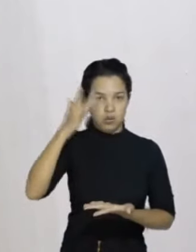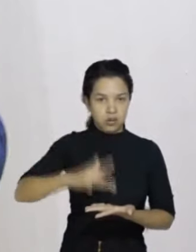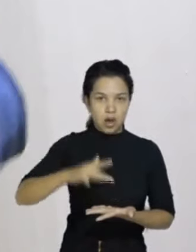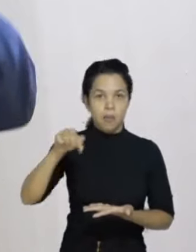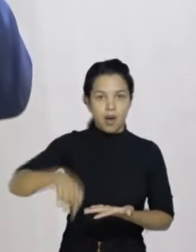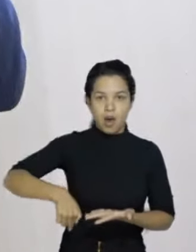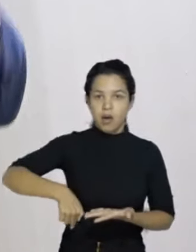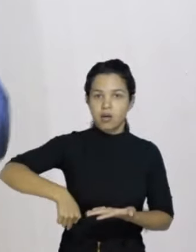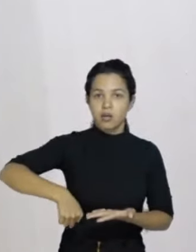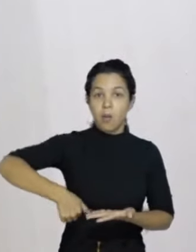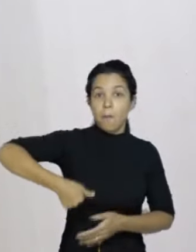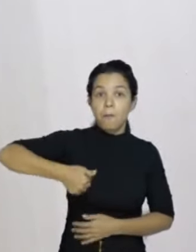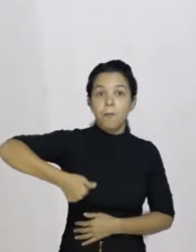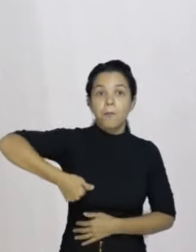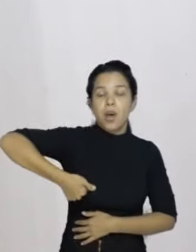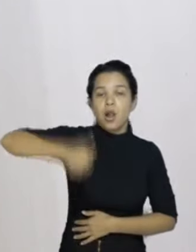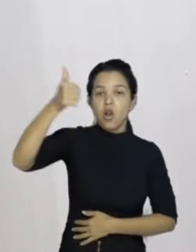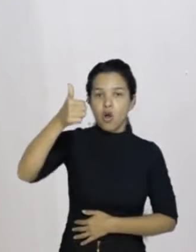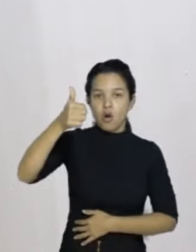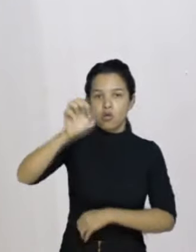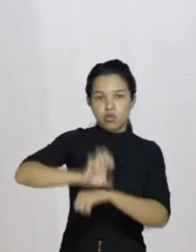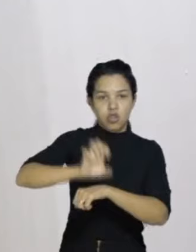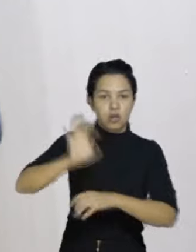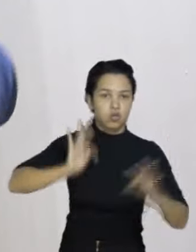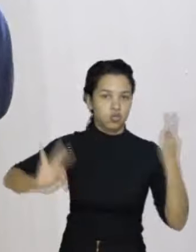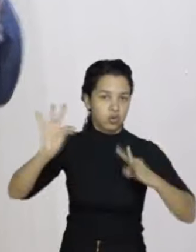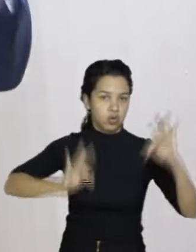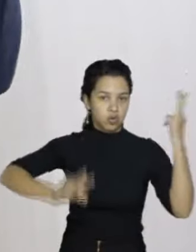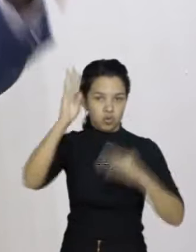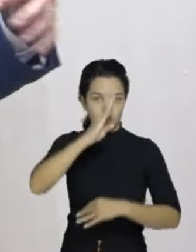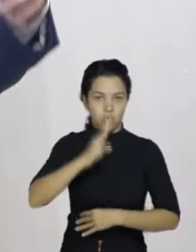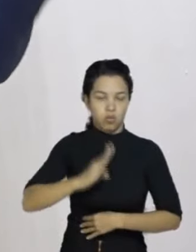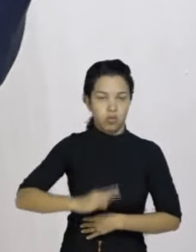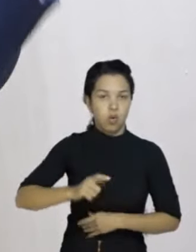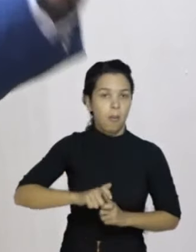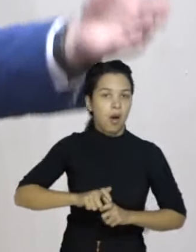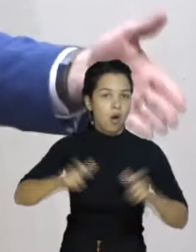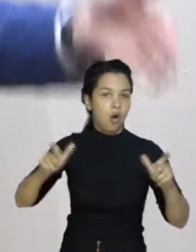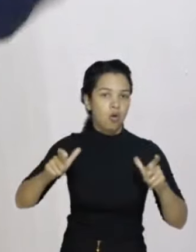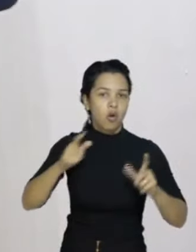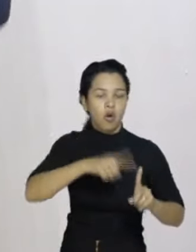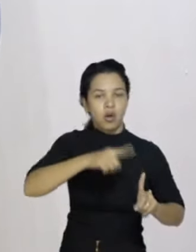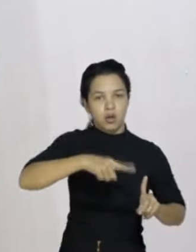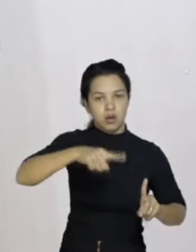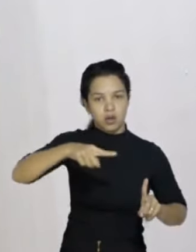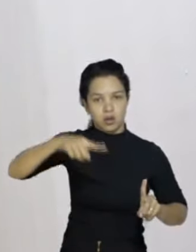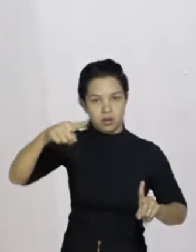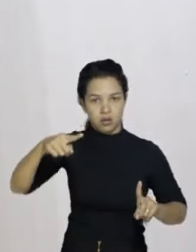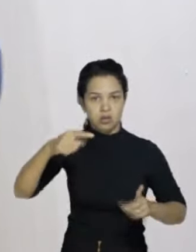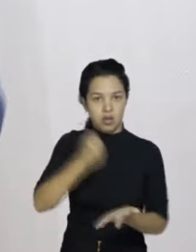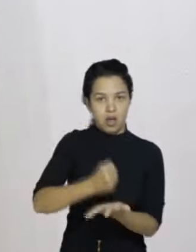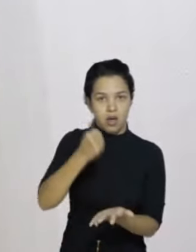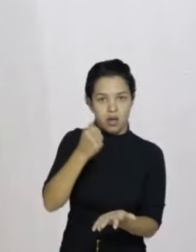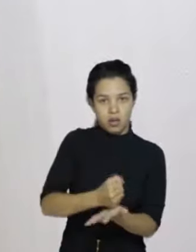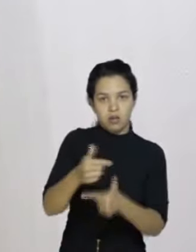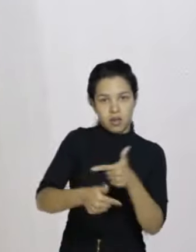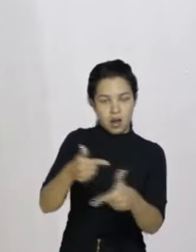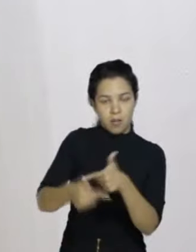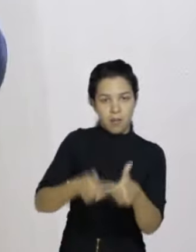melhor um dos melhores estados turísticos do brasil um dos maiores índices de proporcionalidade de carteiras assinadas